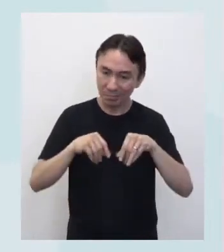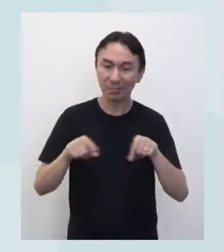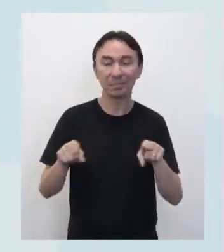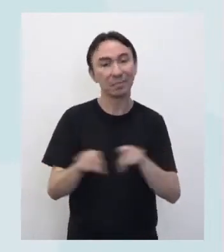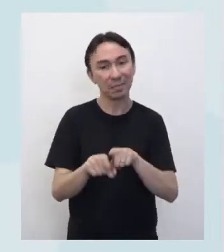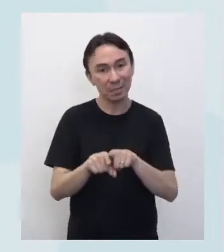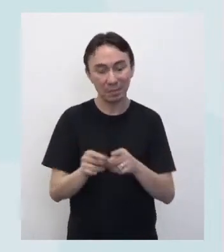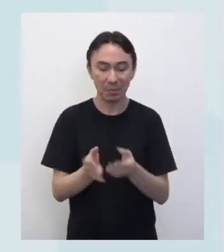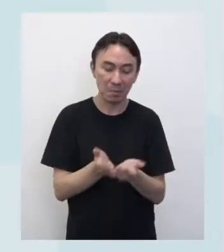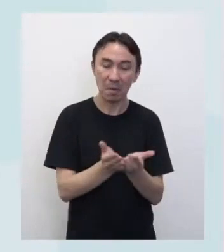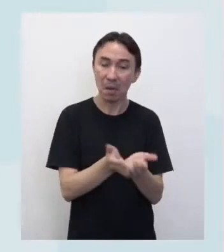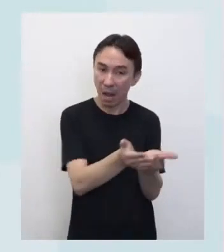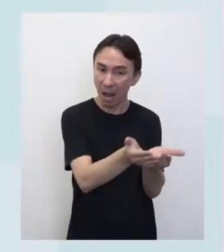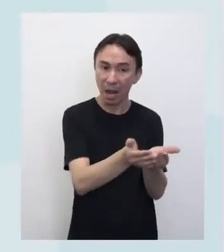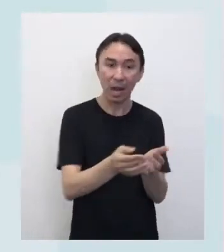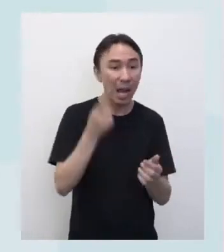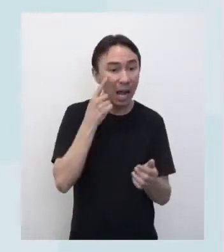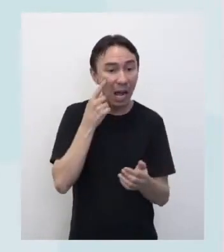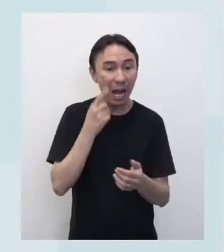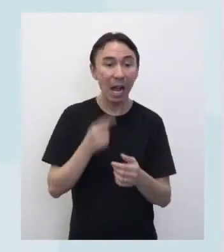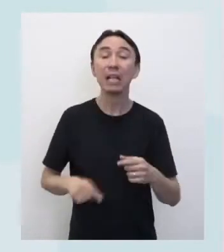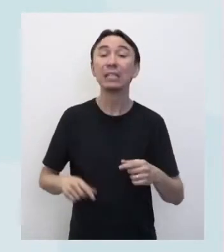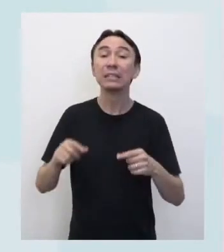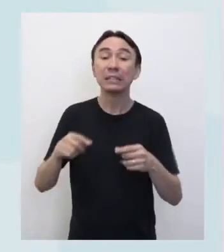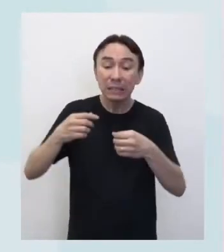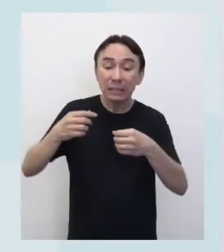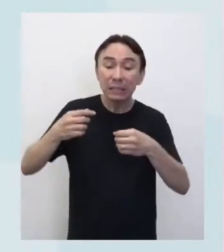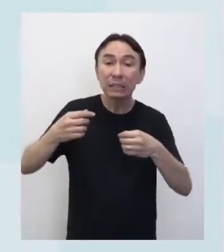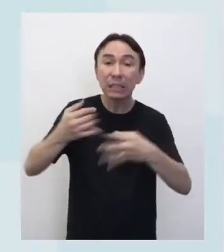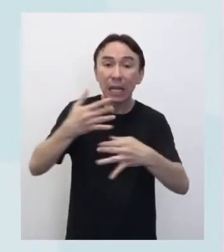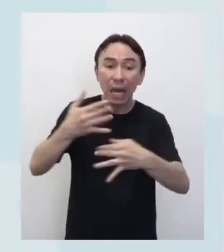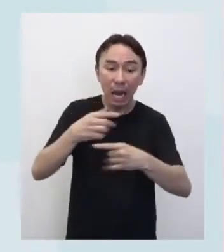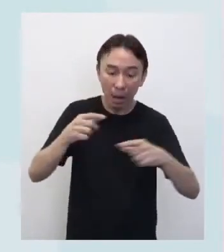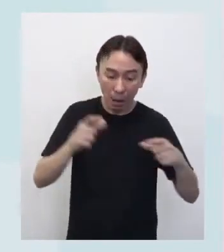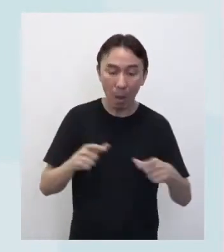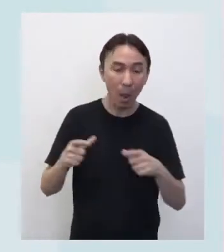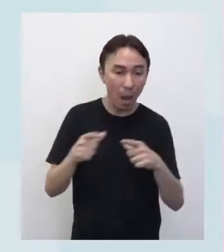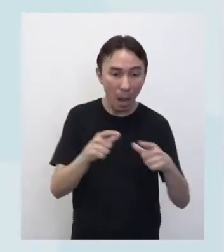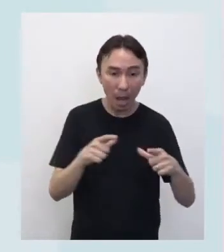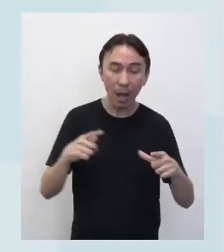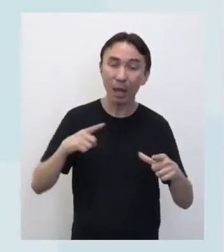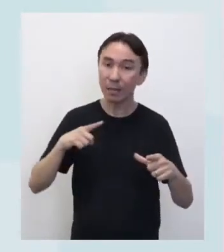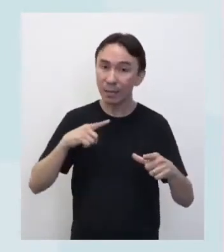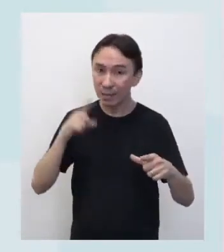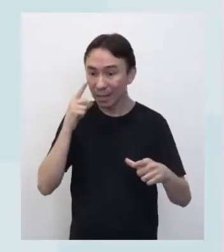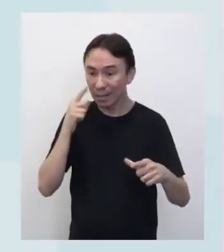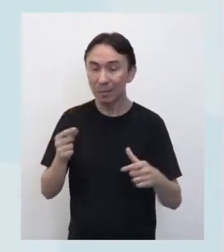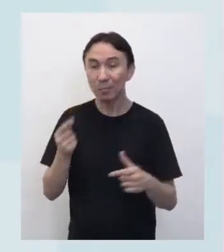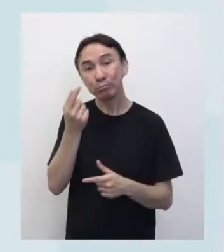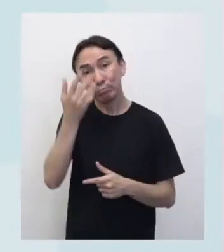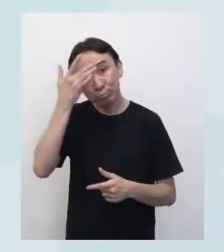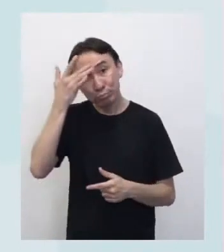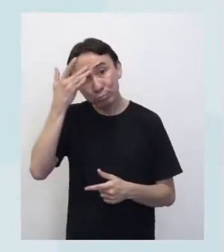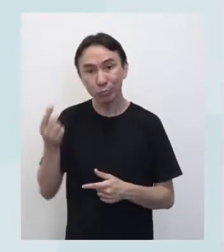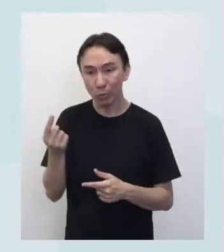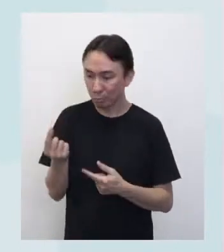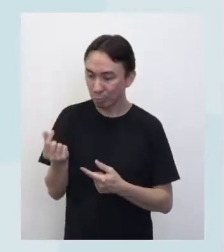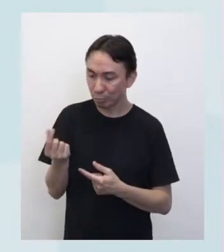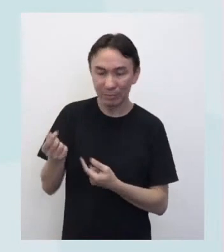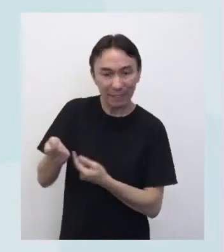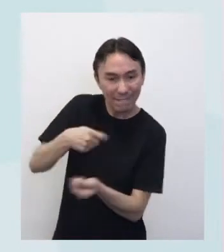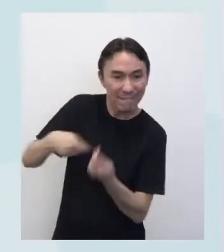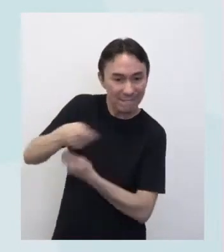no nosso mapa eram cidades de onde saíam esses comerciantes, eram cidades que